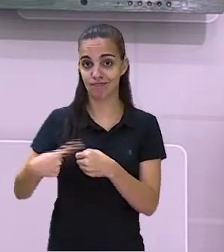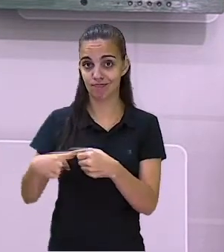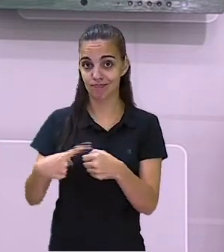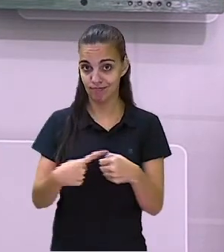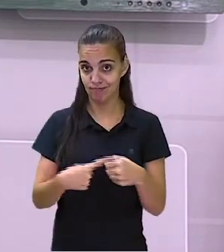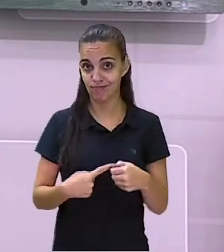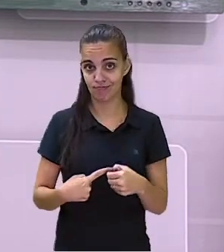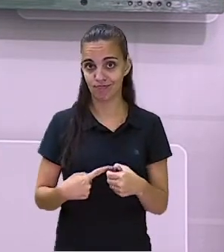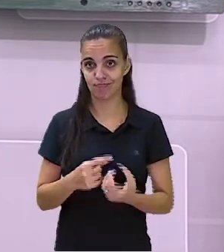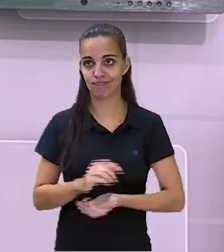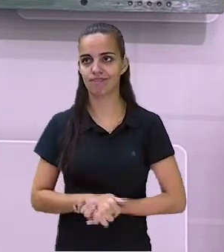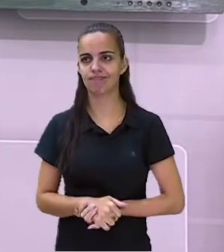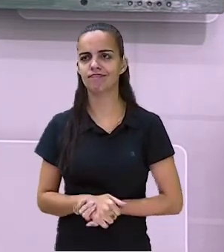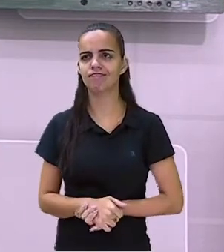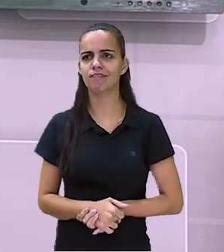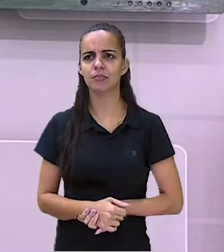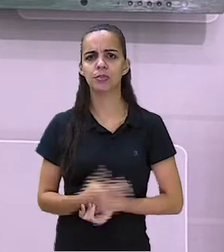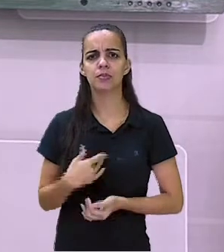das cidades.